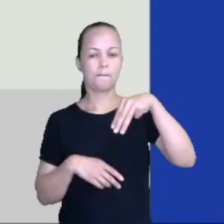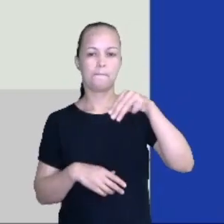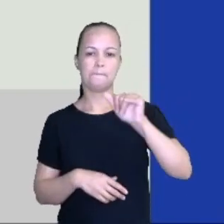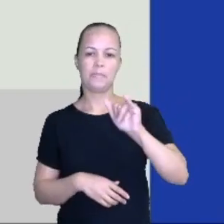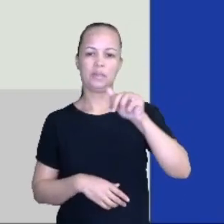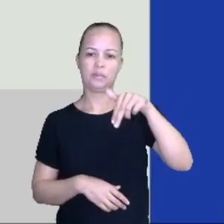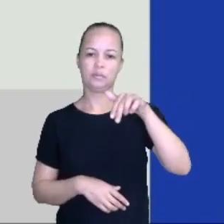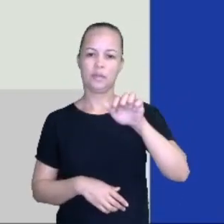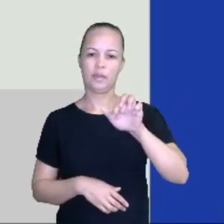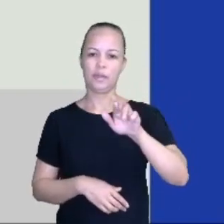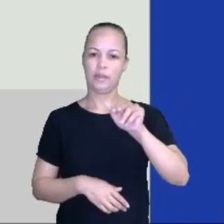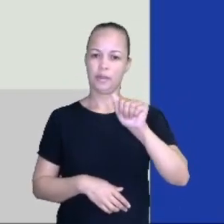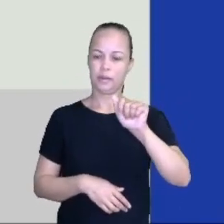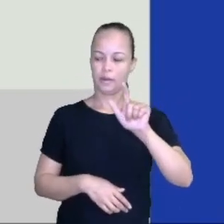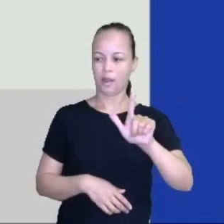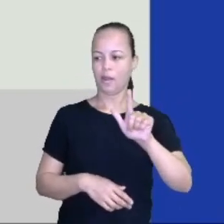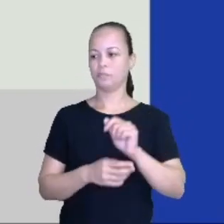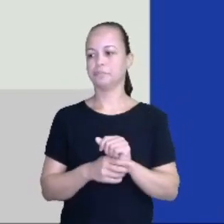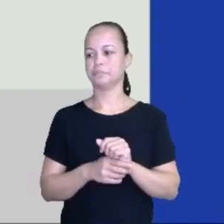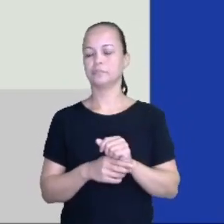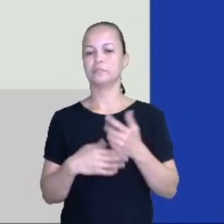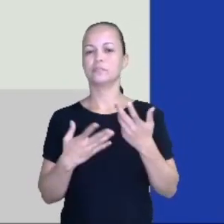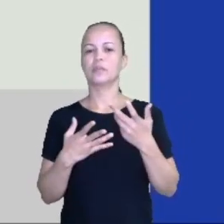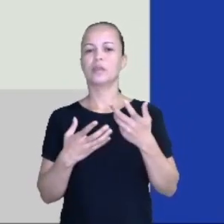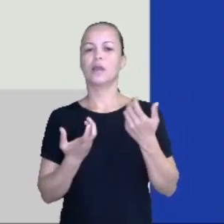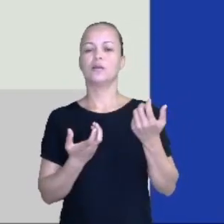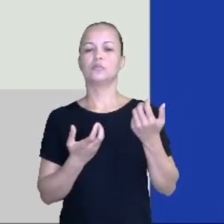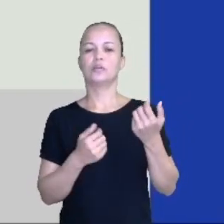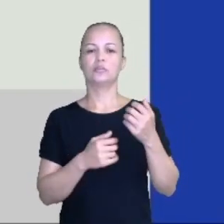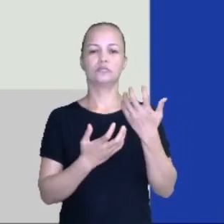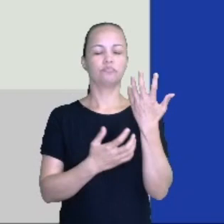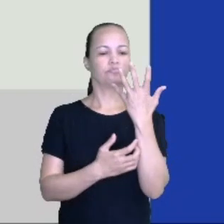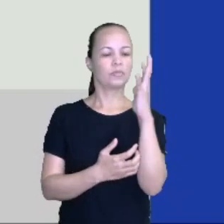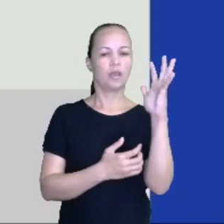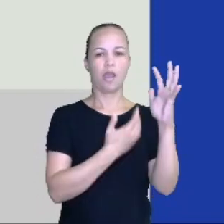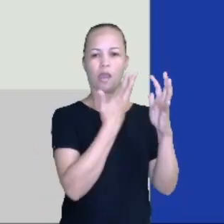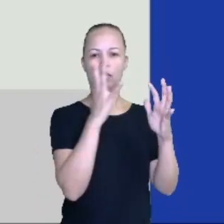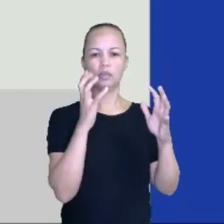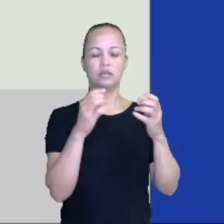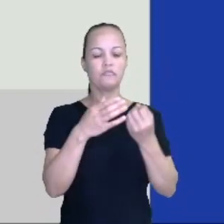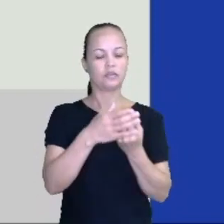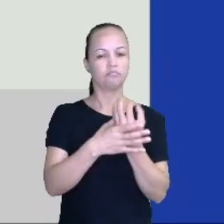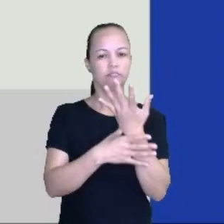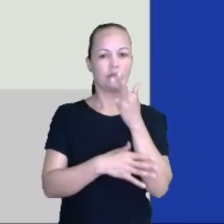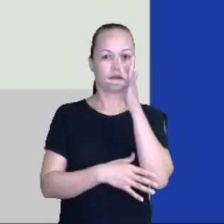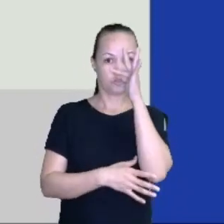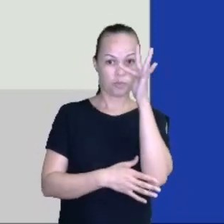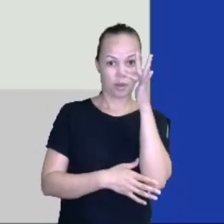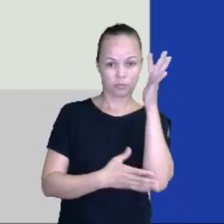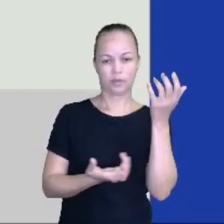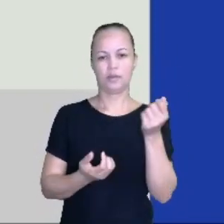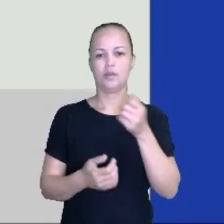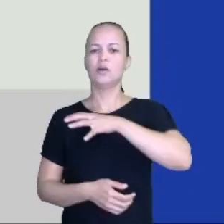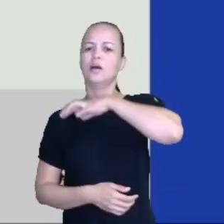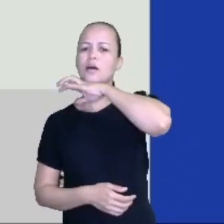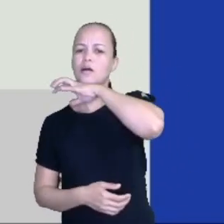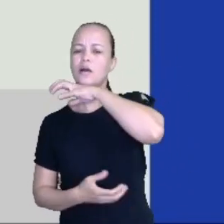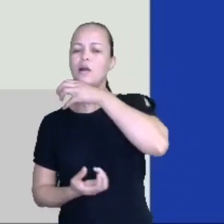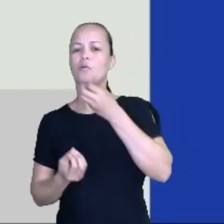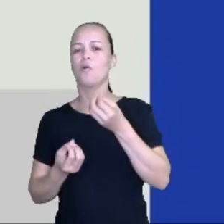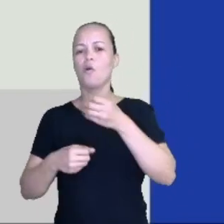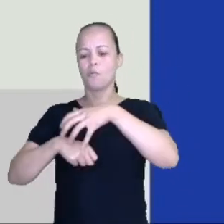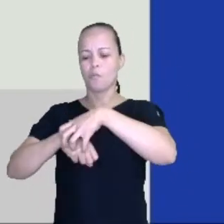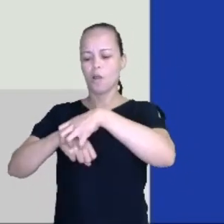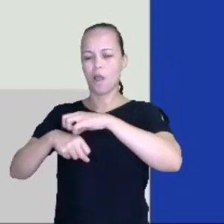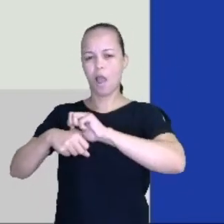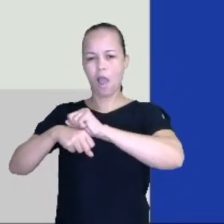são aqueles que vêm das plantas. Os materiais de origem animal são aqueles que vêm de animais, como a pele da ovelha,